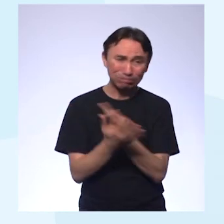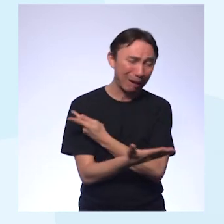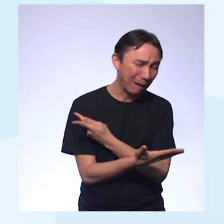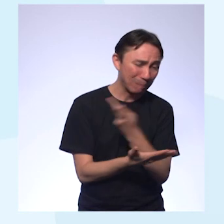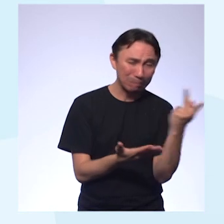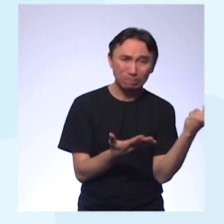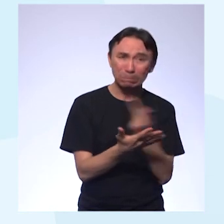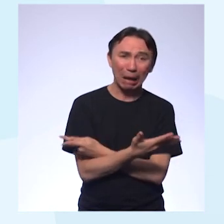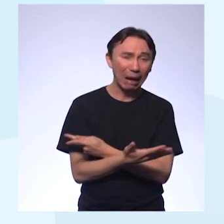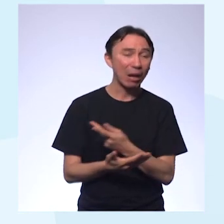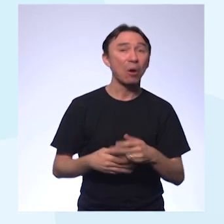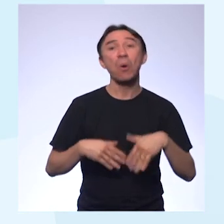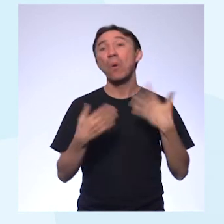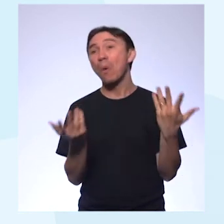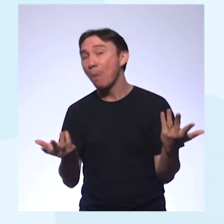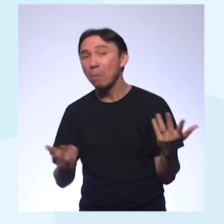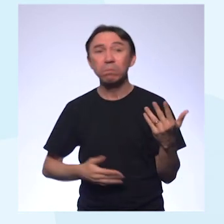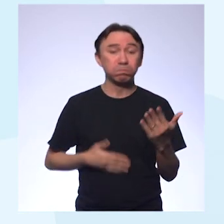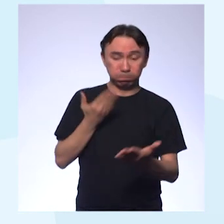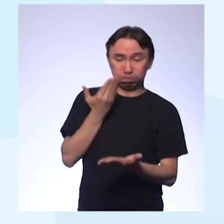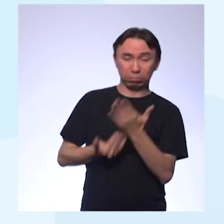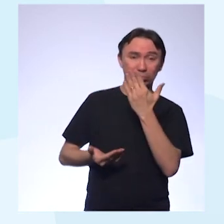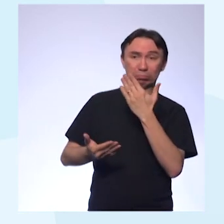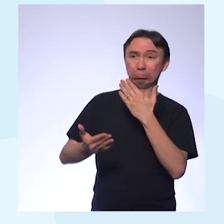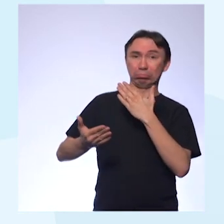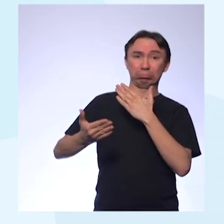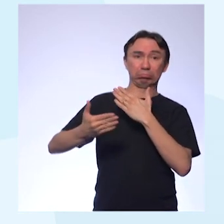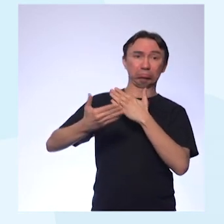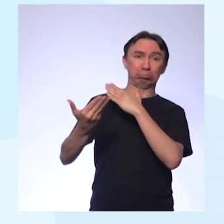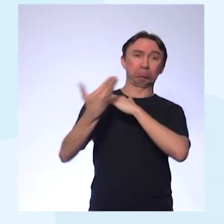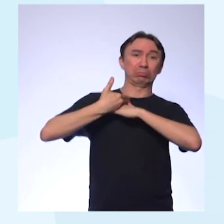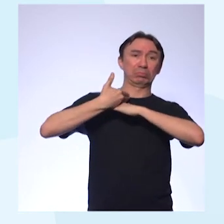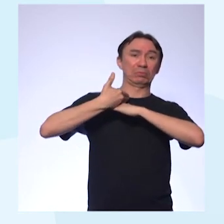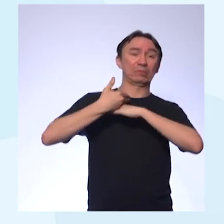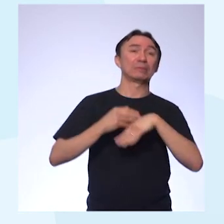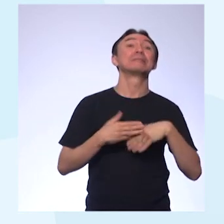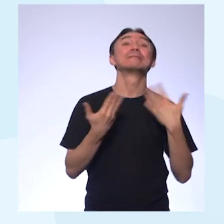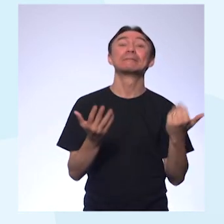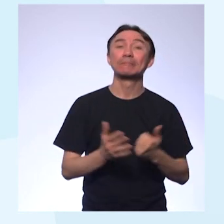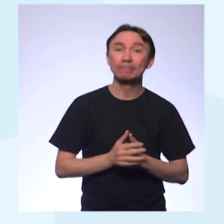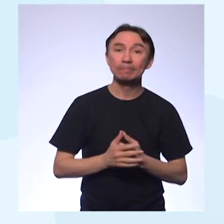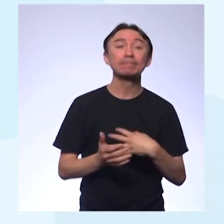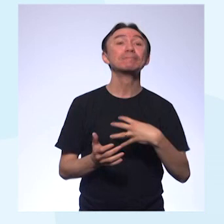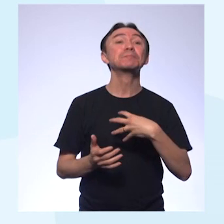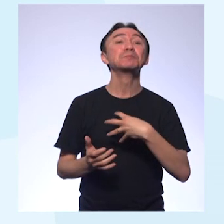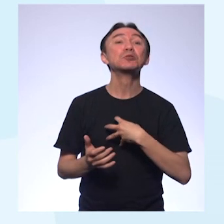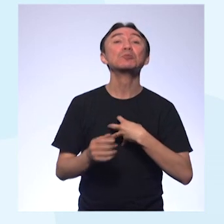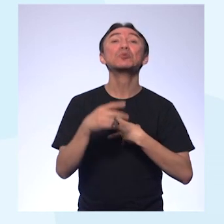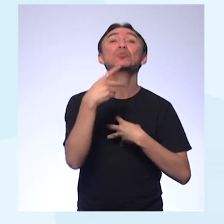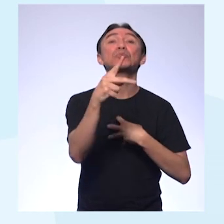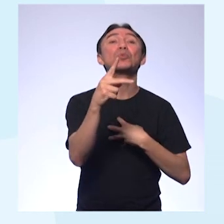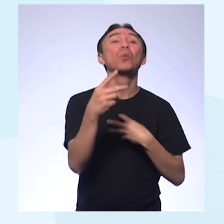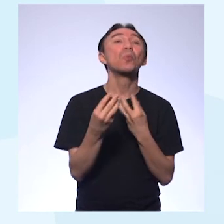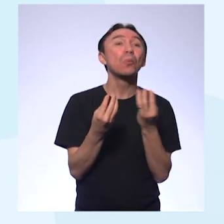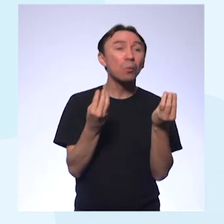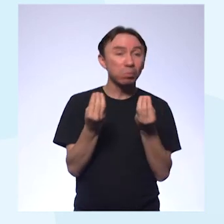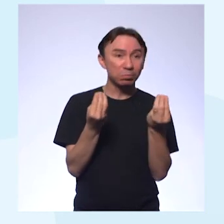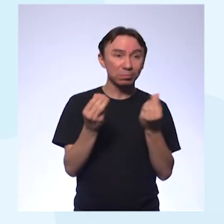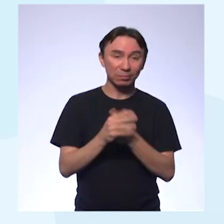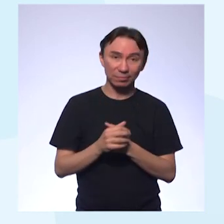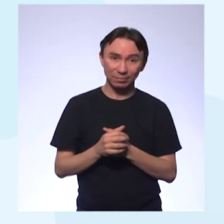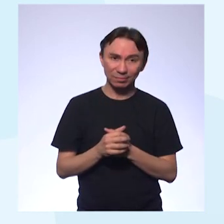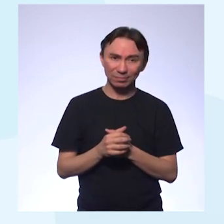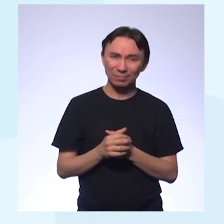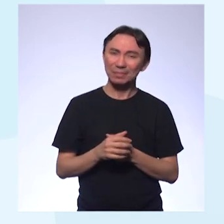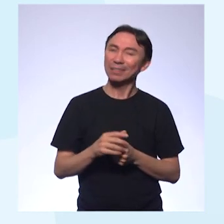ou mesmo um checkmate que o tira do jogo. Como você se sente nesse tipo de situação? É uma pergunta que